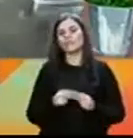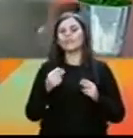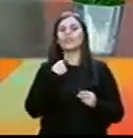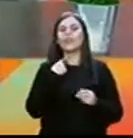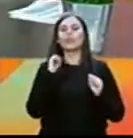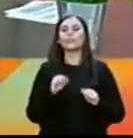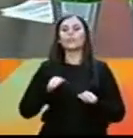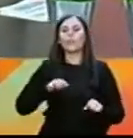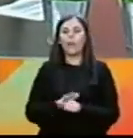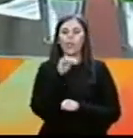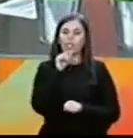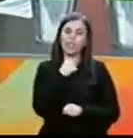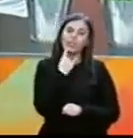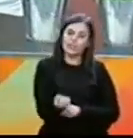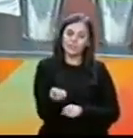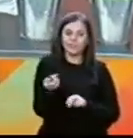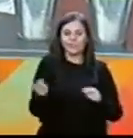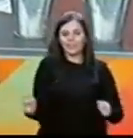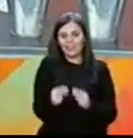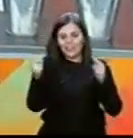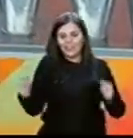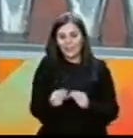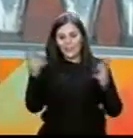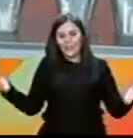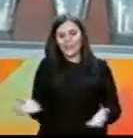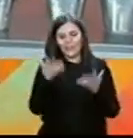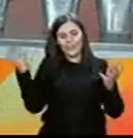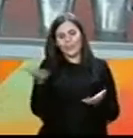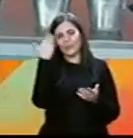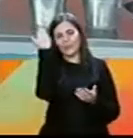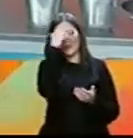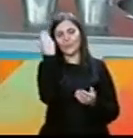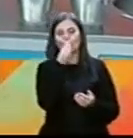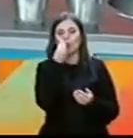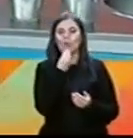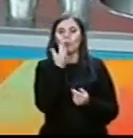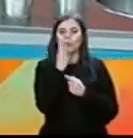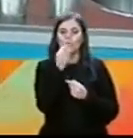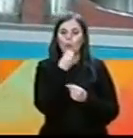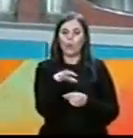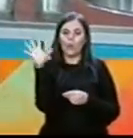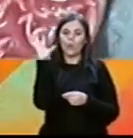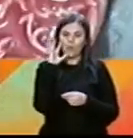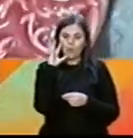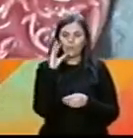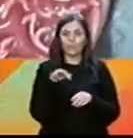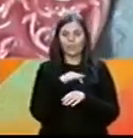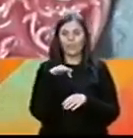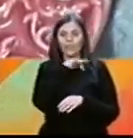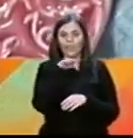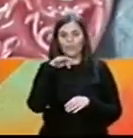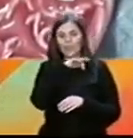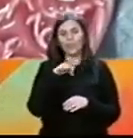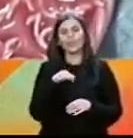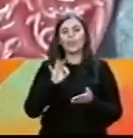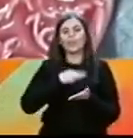É uma saladinha fresca que pode ser ótima para servir num almoço de família ou um petisquinho. Então, vou temperar. Trata por bife de atum. Exato.